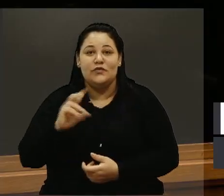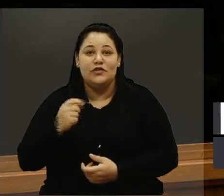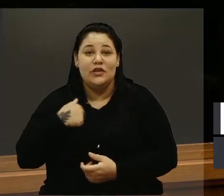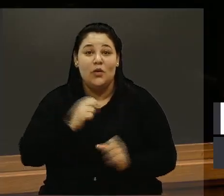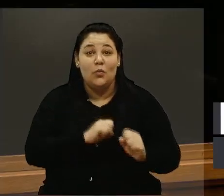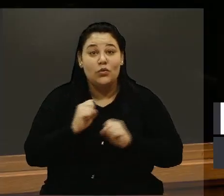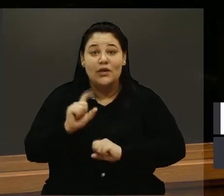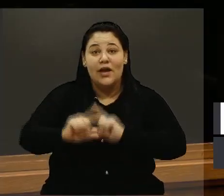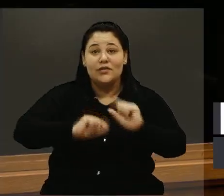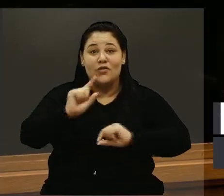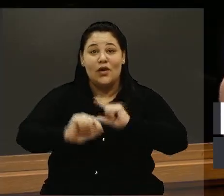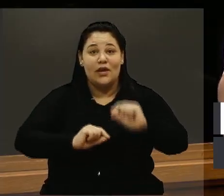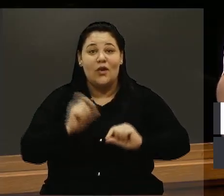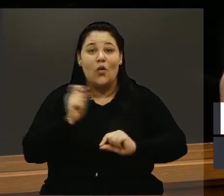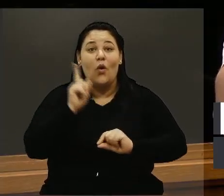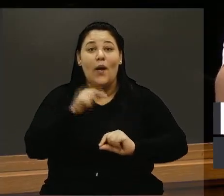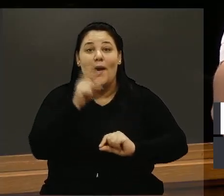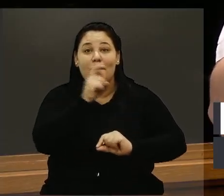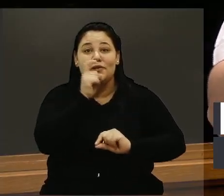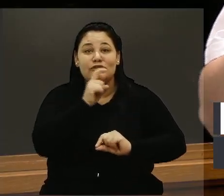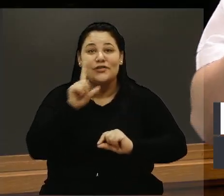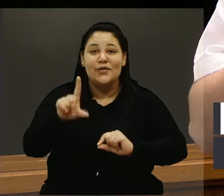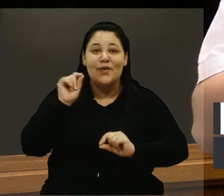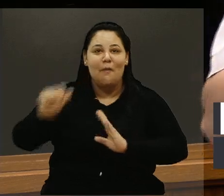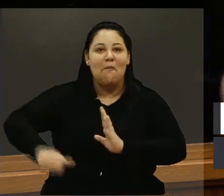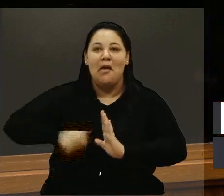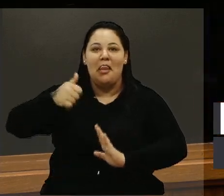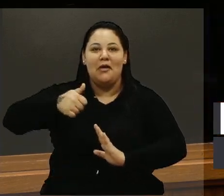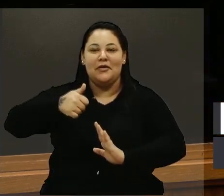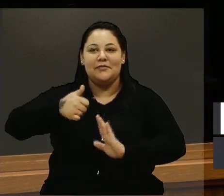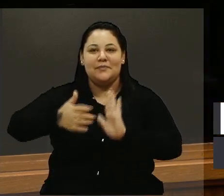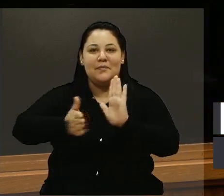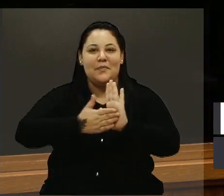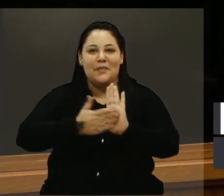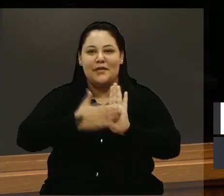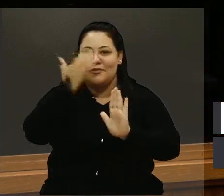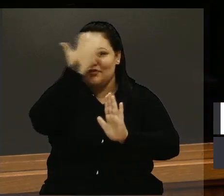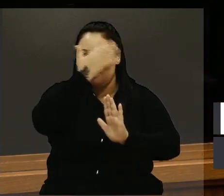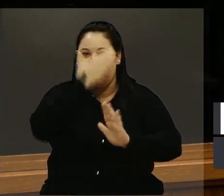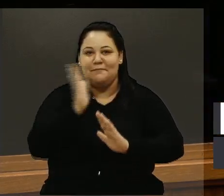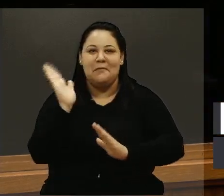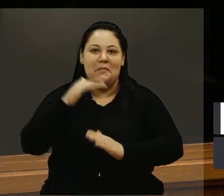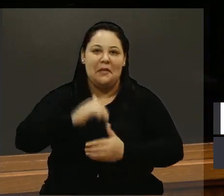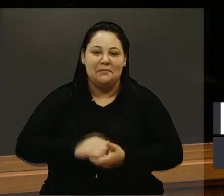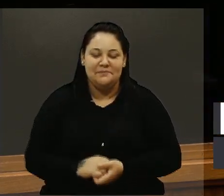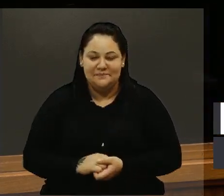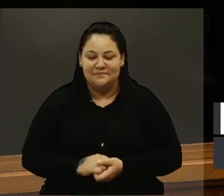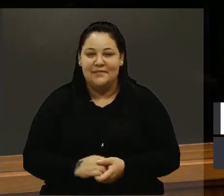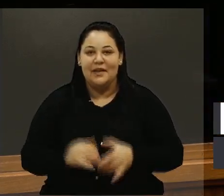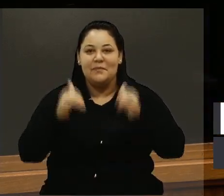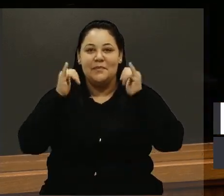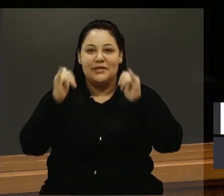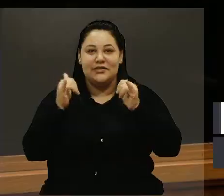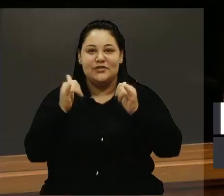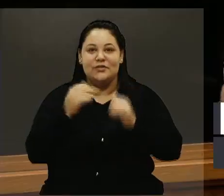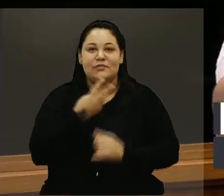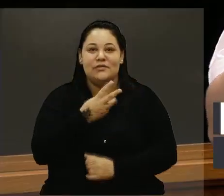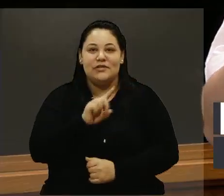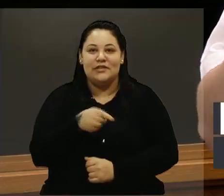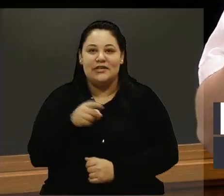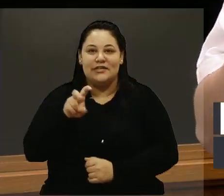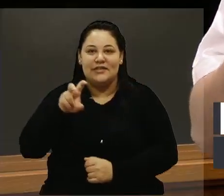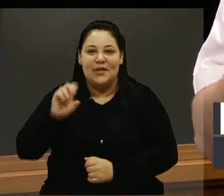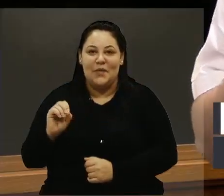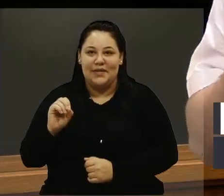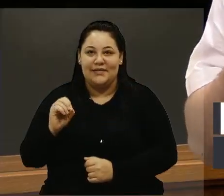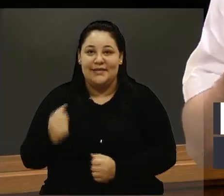escolher qual a minha mentira favorita do plano de governo do Adiló. Vamos lá. Passagem de ônibus a 13,50. Essa aqui eu daria